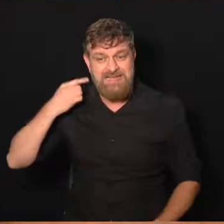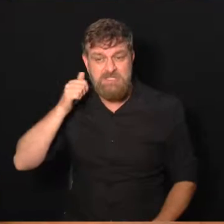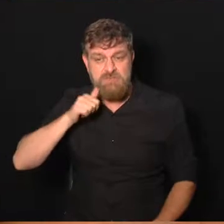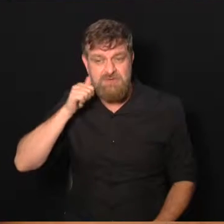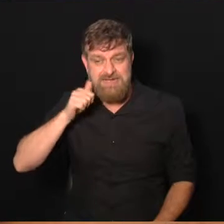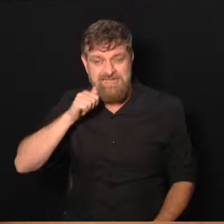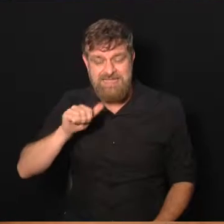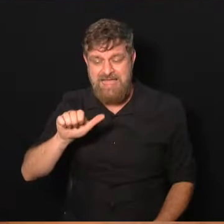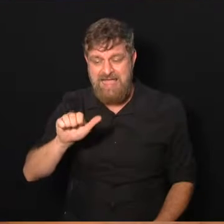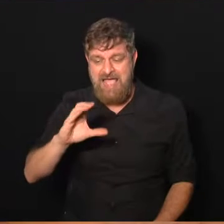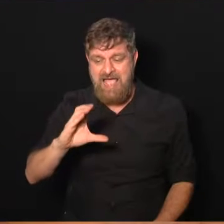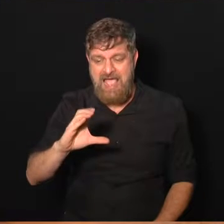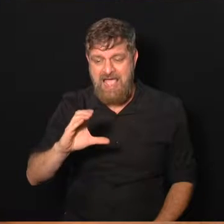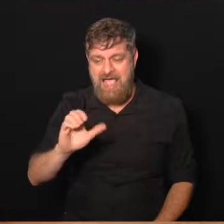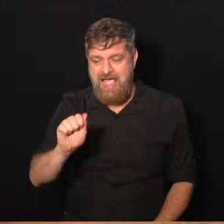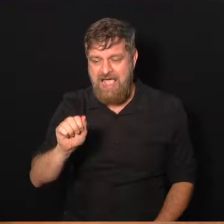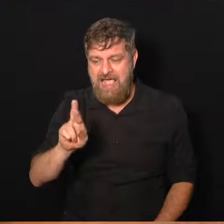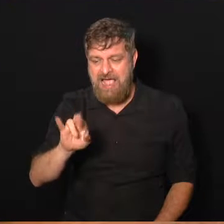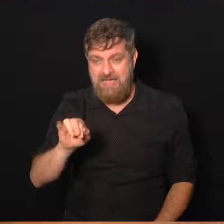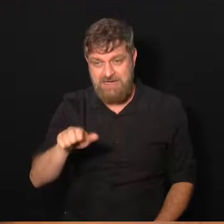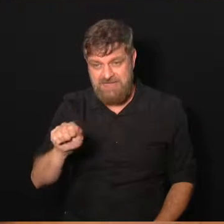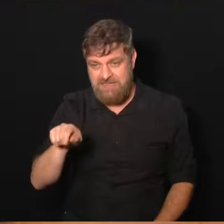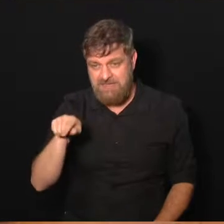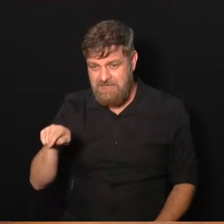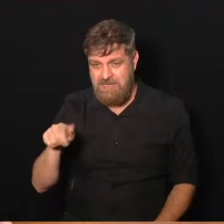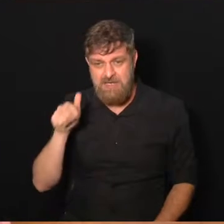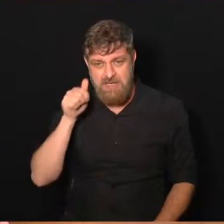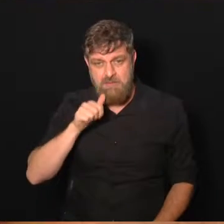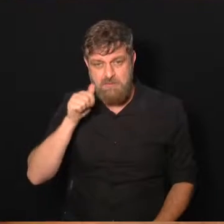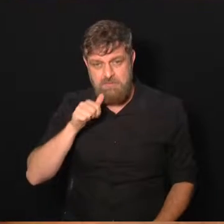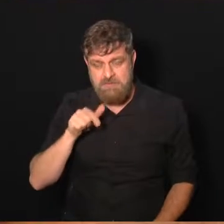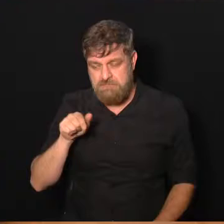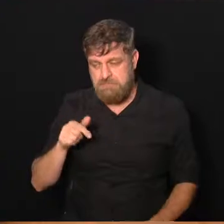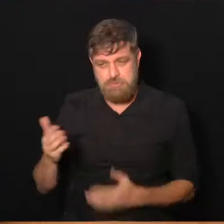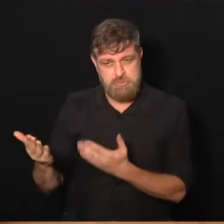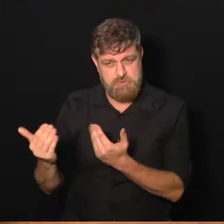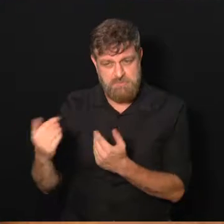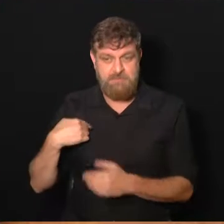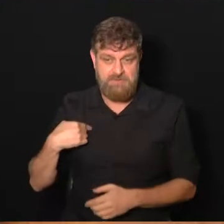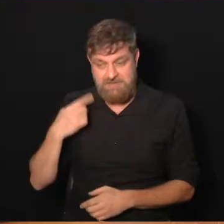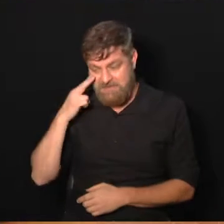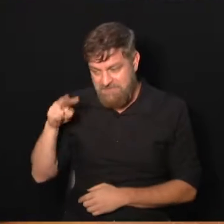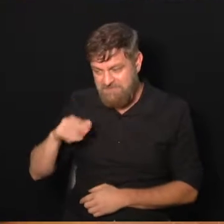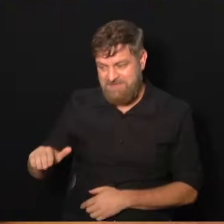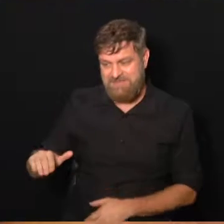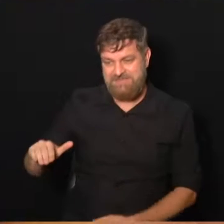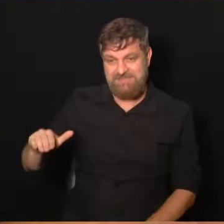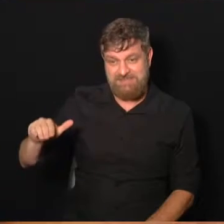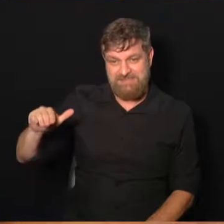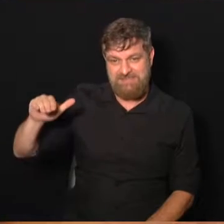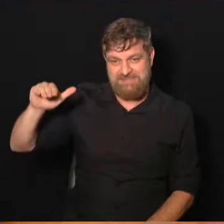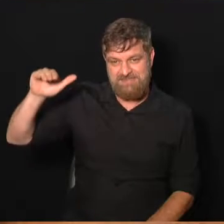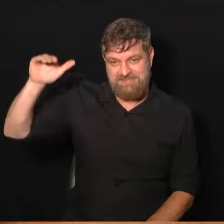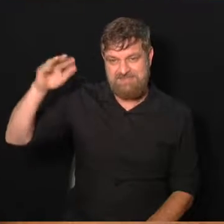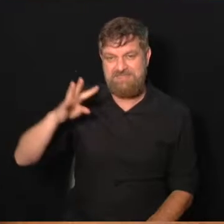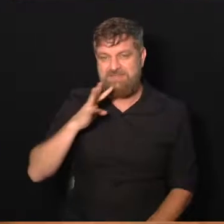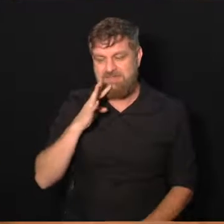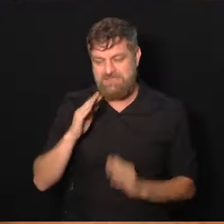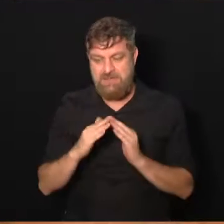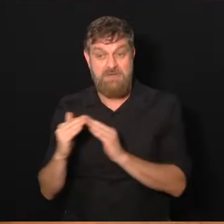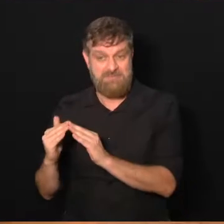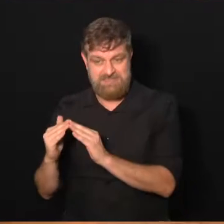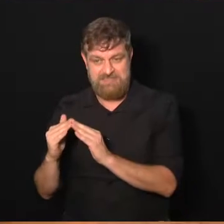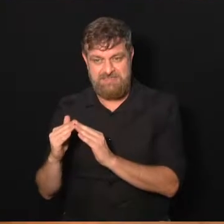advogada. É uma moça que tem... Posso falar que ela é uma moça que eu vi ela crescer, né? Do lado da minha casa,